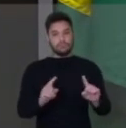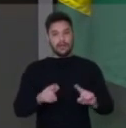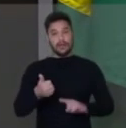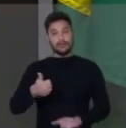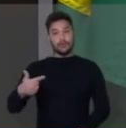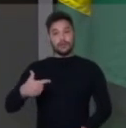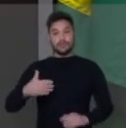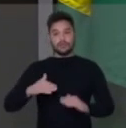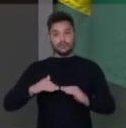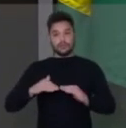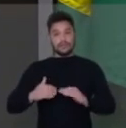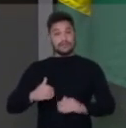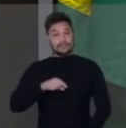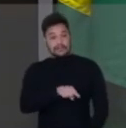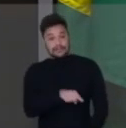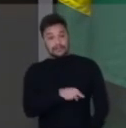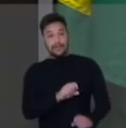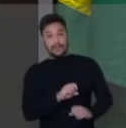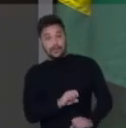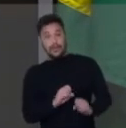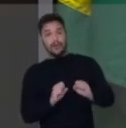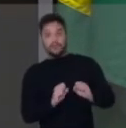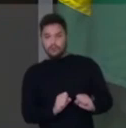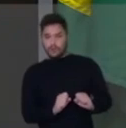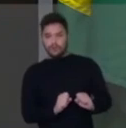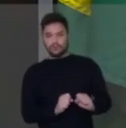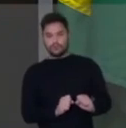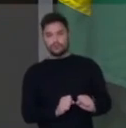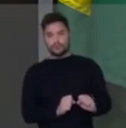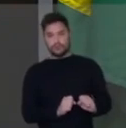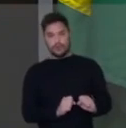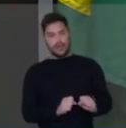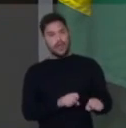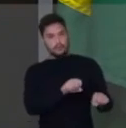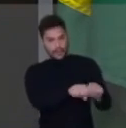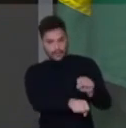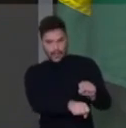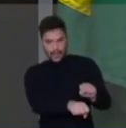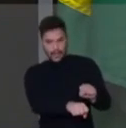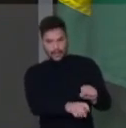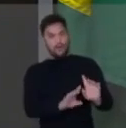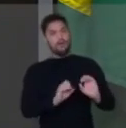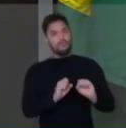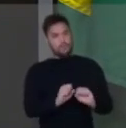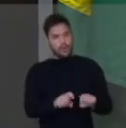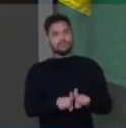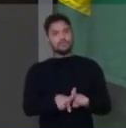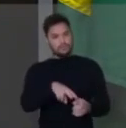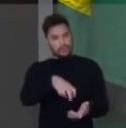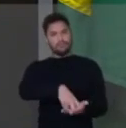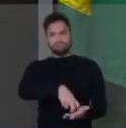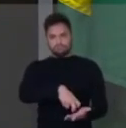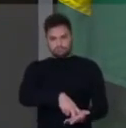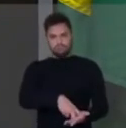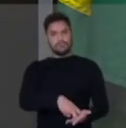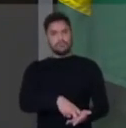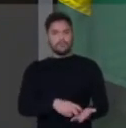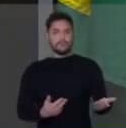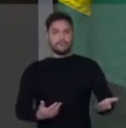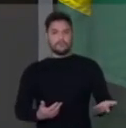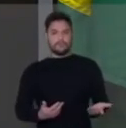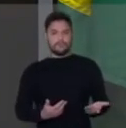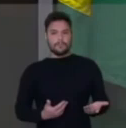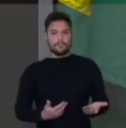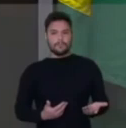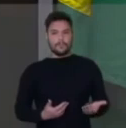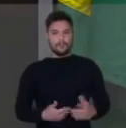idade. Se o moleque tem condição de ir lá e matar, ele tem que ter condição também de sofrer as consequências com relação disso, porque afinal de